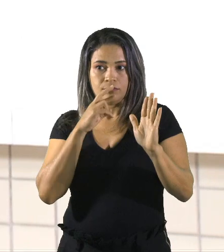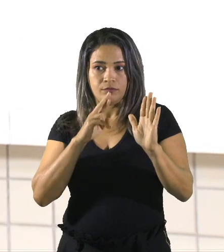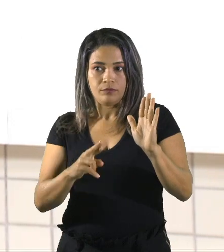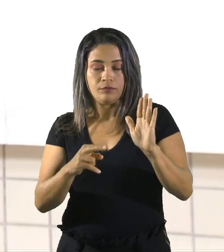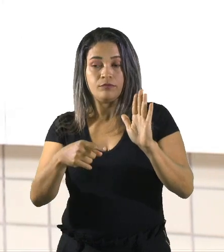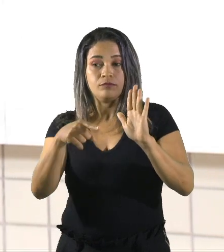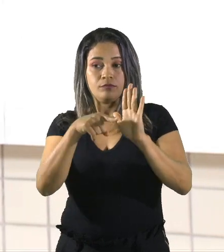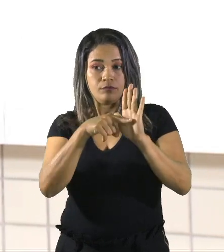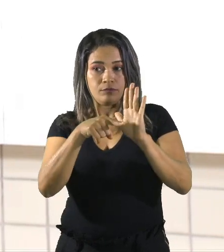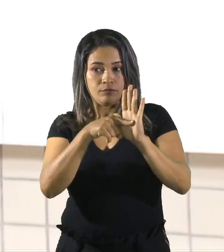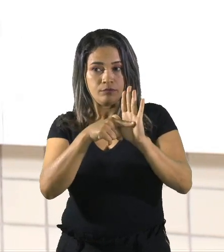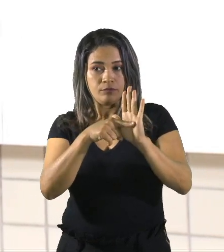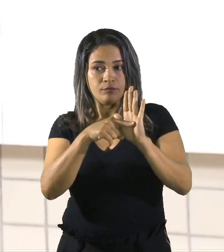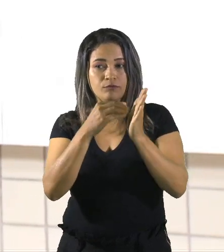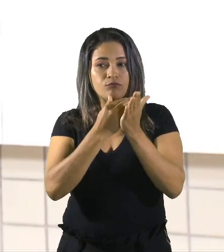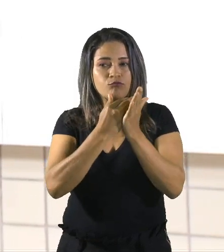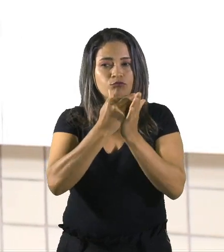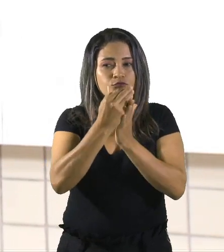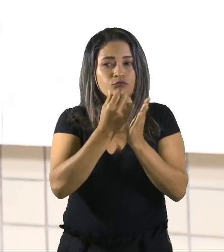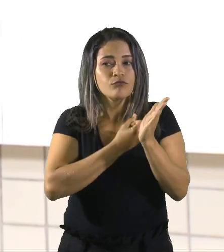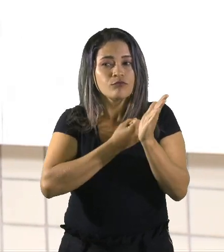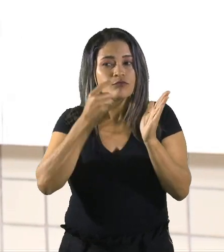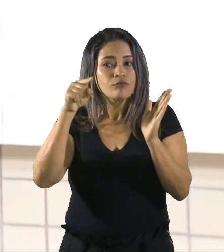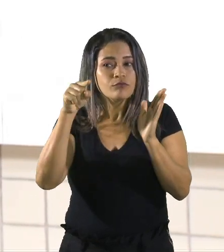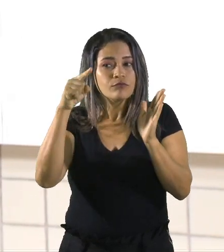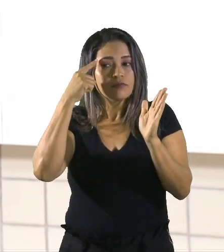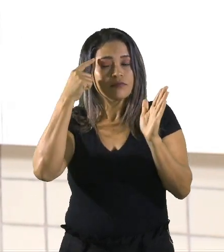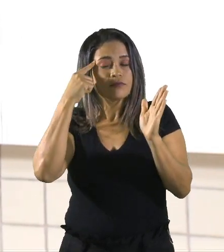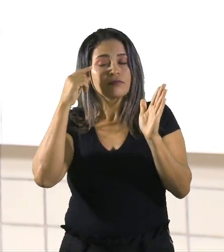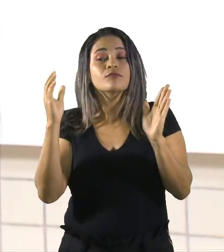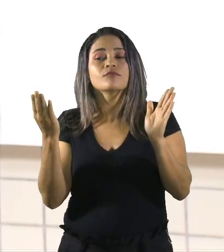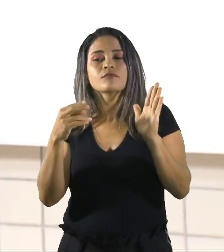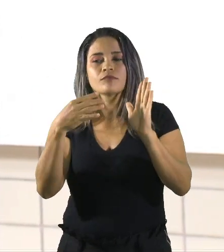havia pensado inicialmente. Então, 41 menos